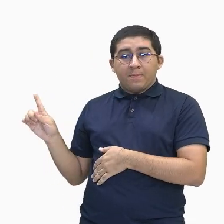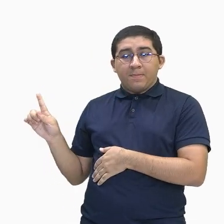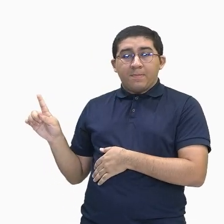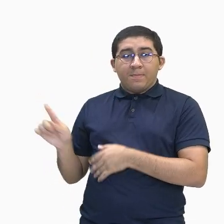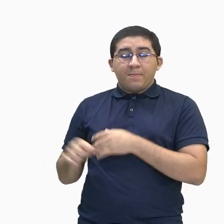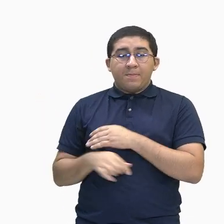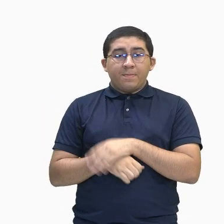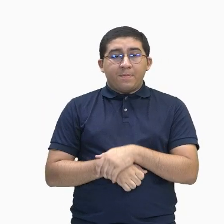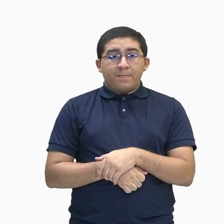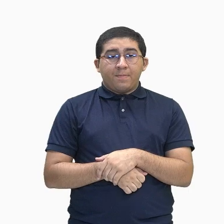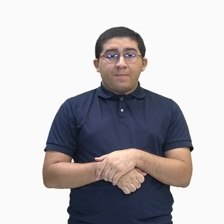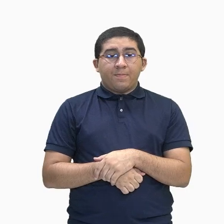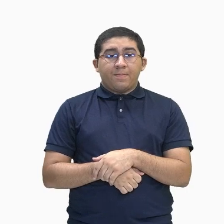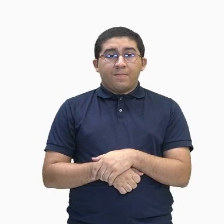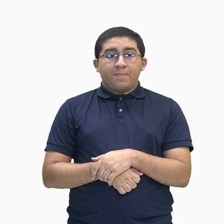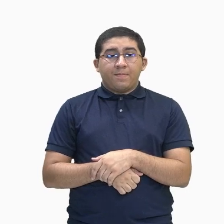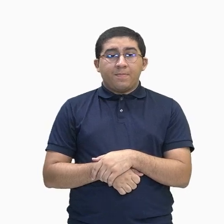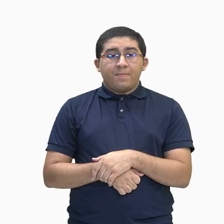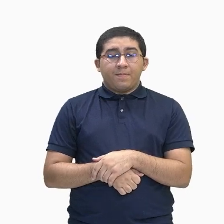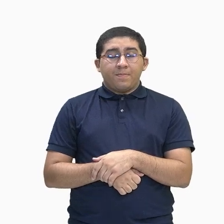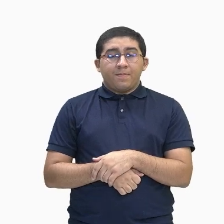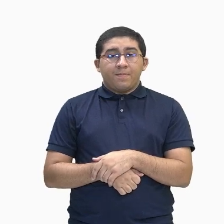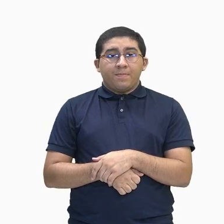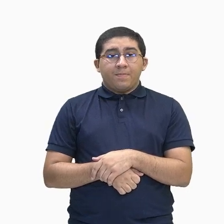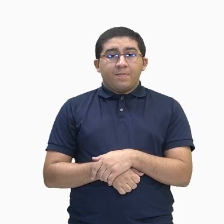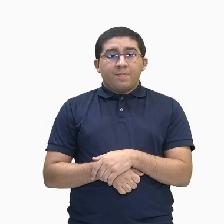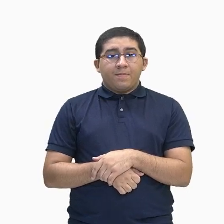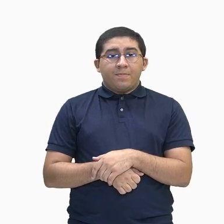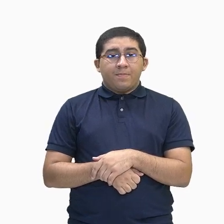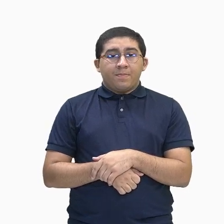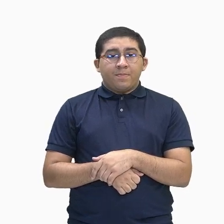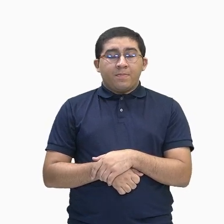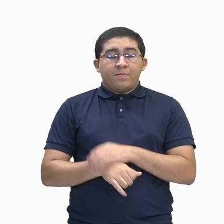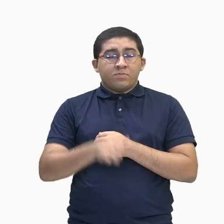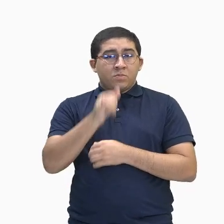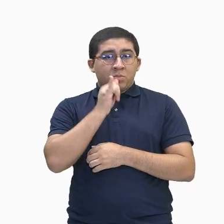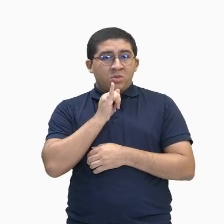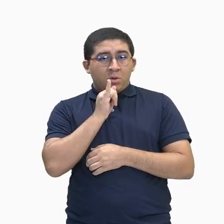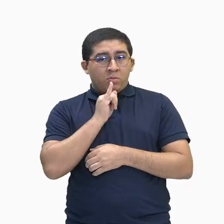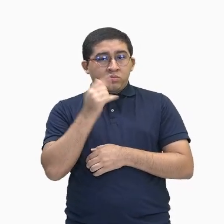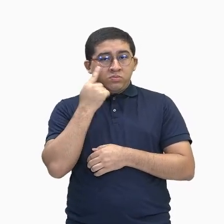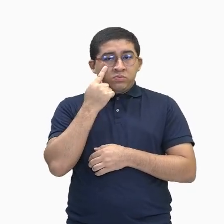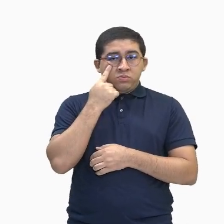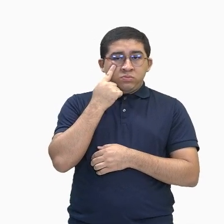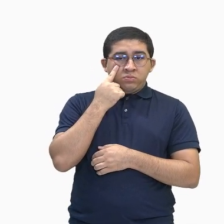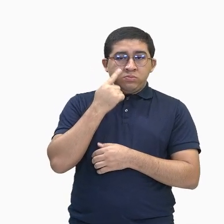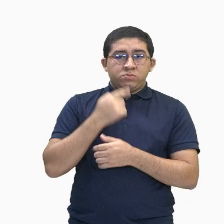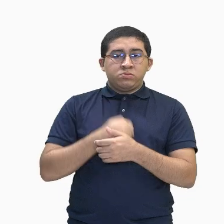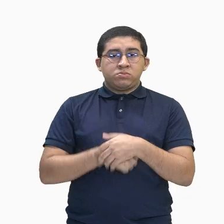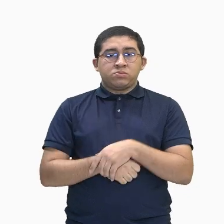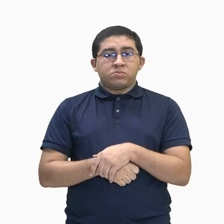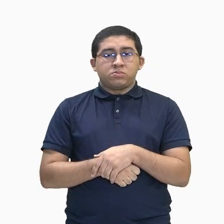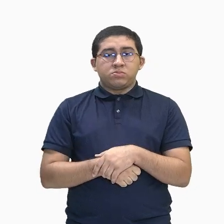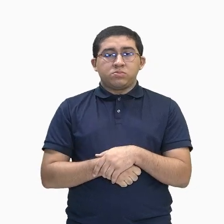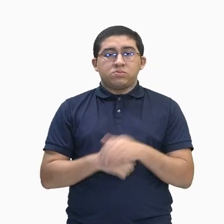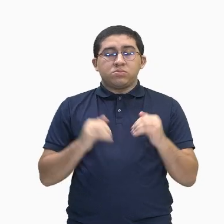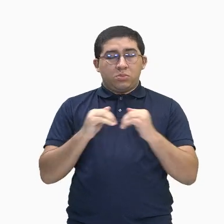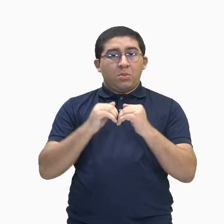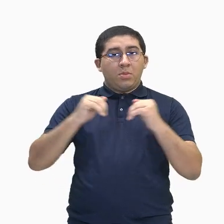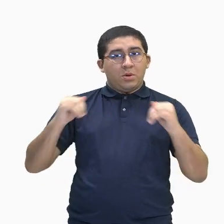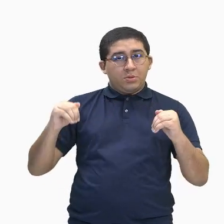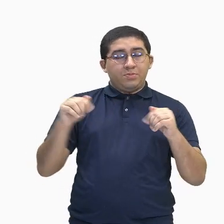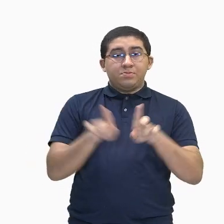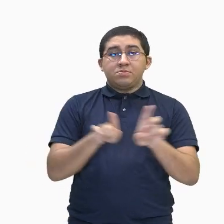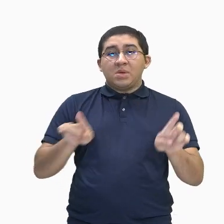tá? Em algumas situações, como esse exemplo a seguir, ele vem isolado, né? Mas ele não vai